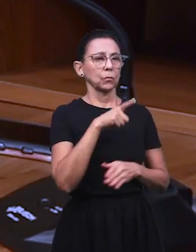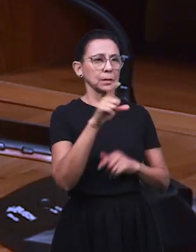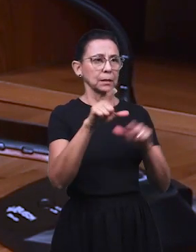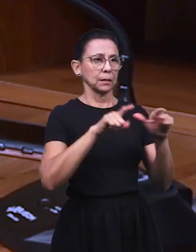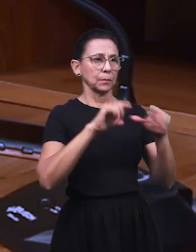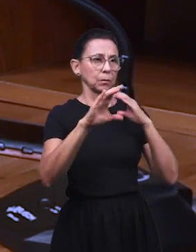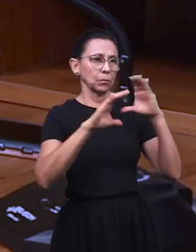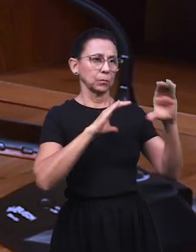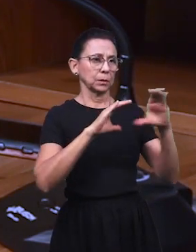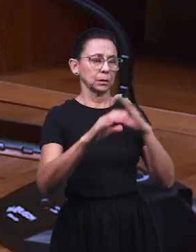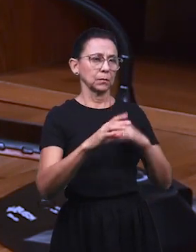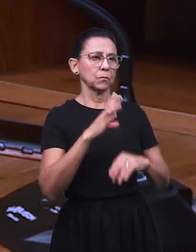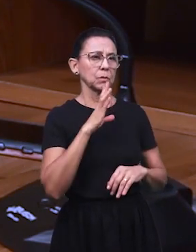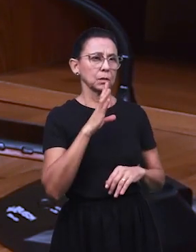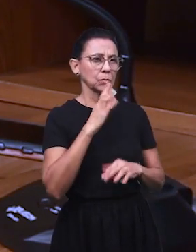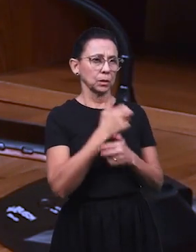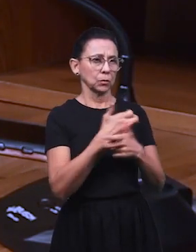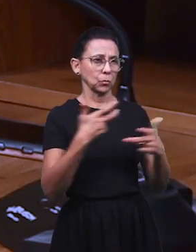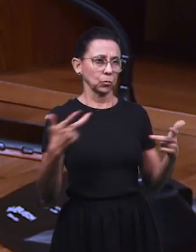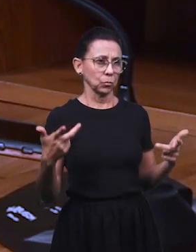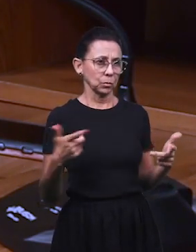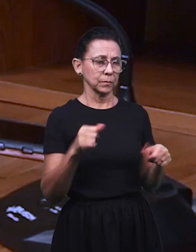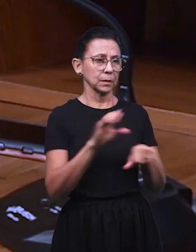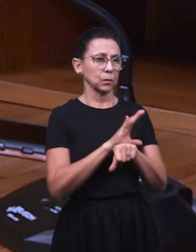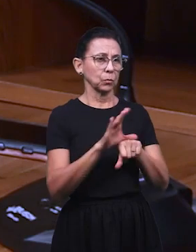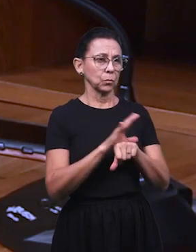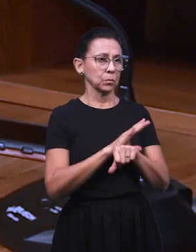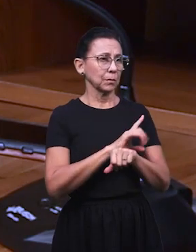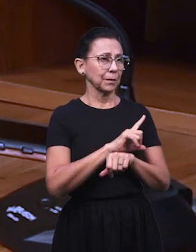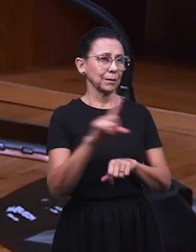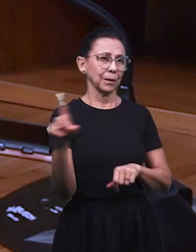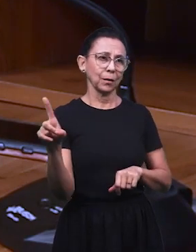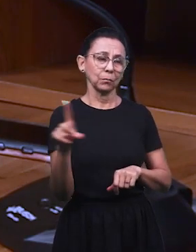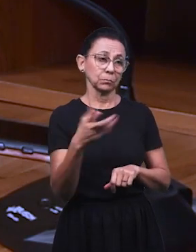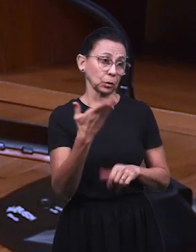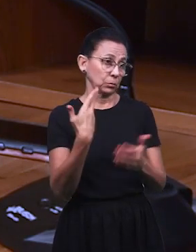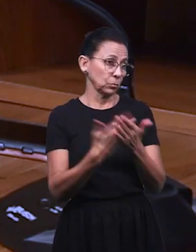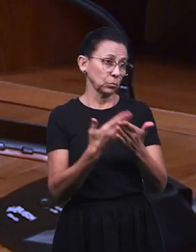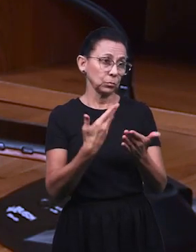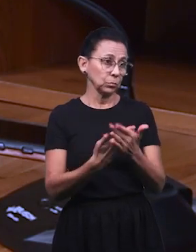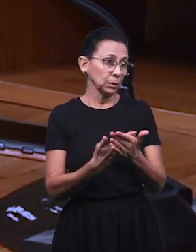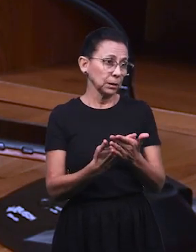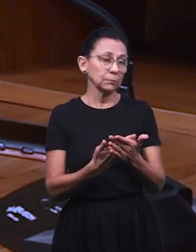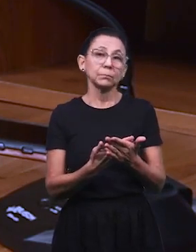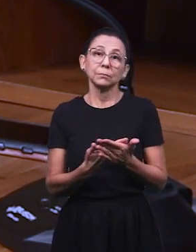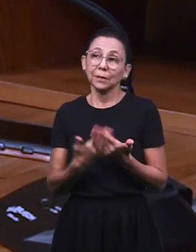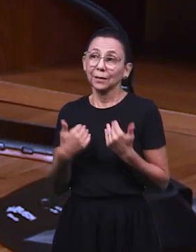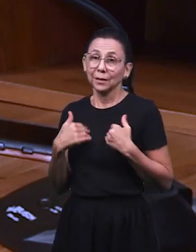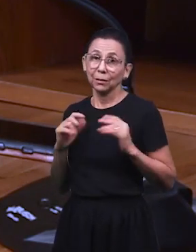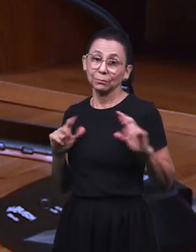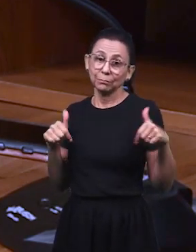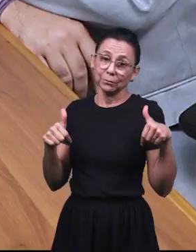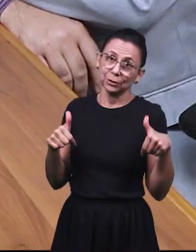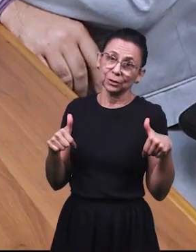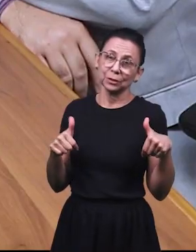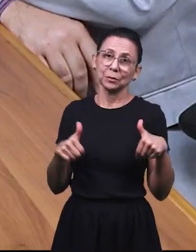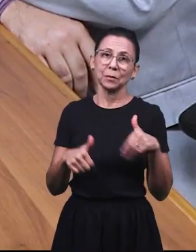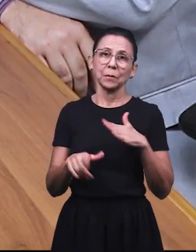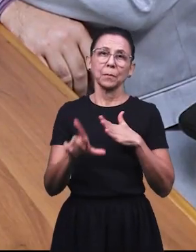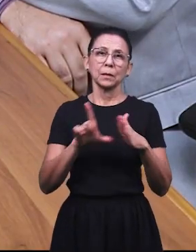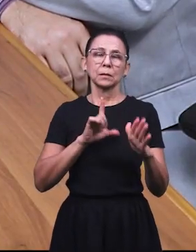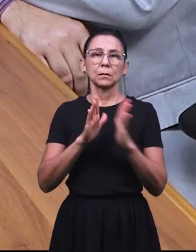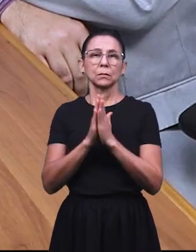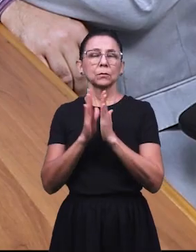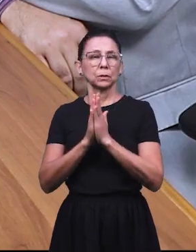comunicação? Não. Você conhece alguma coisa voltada à comunicação? Tem algum curso? Eu, não. Ele, então estuda. E aí eu